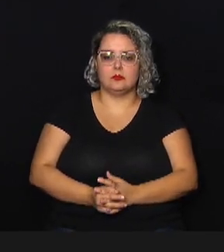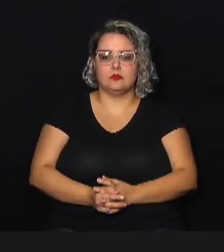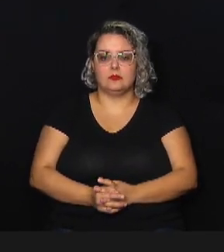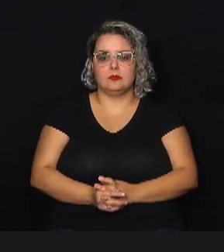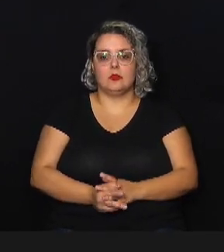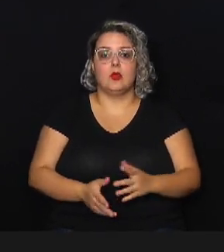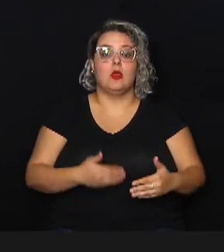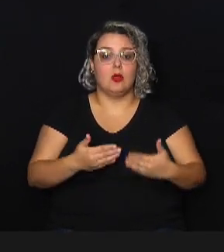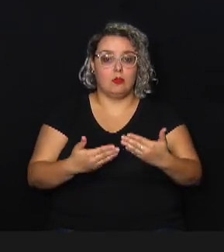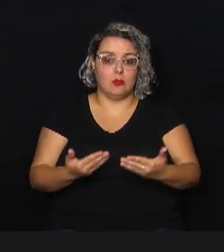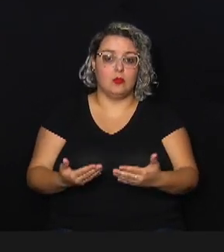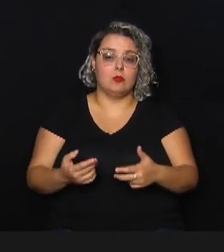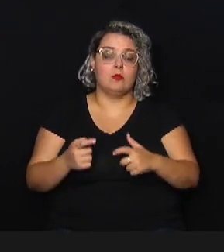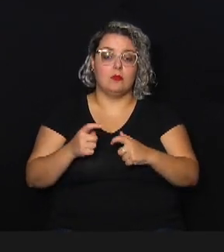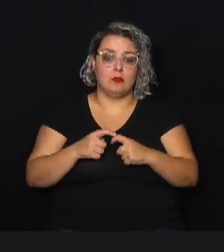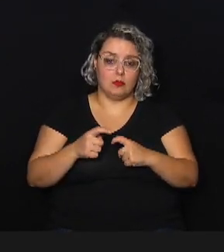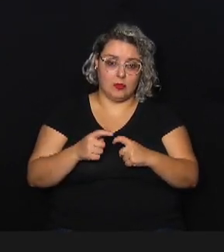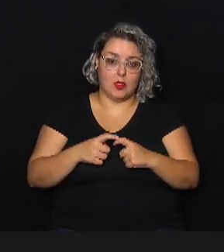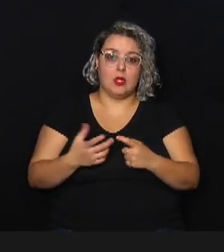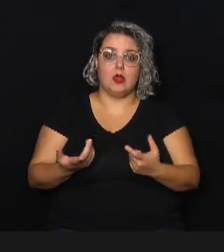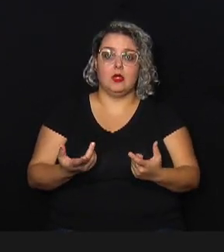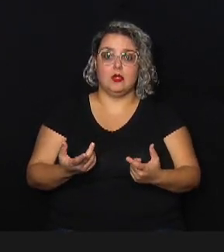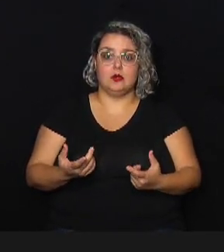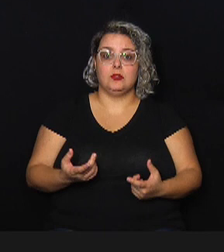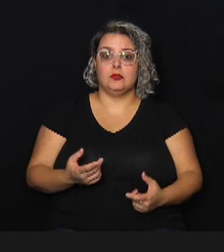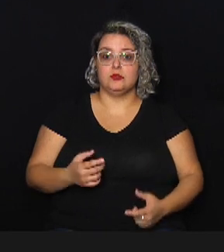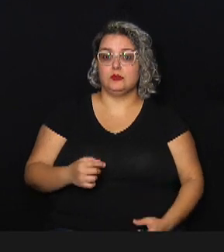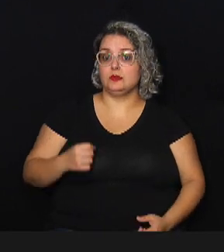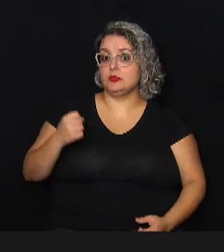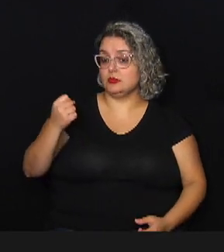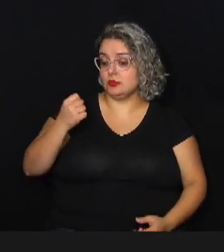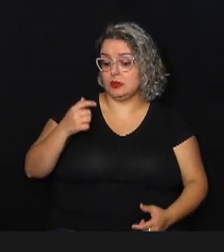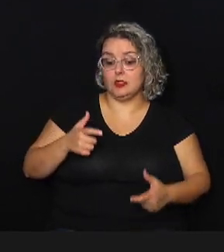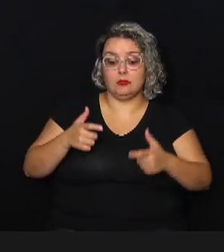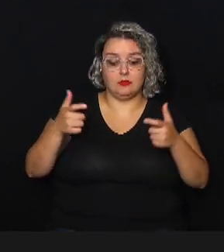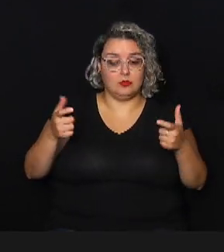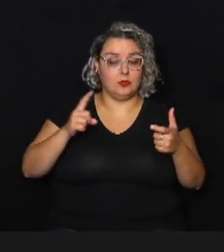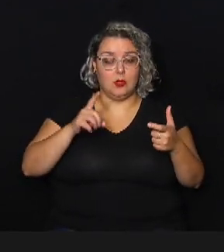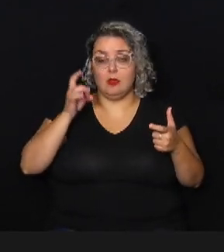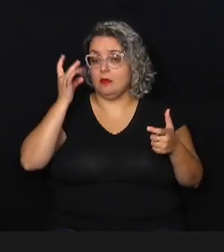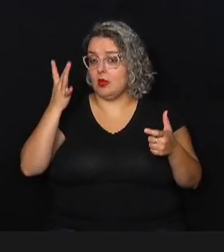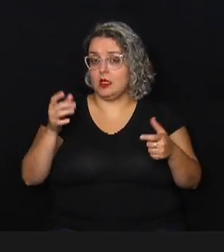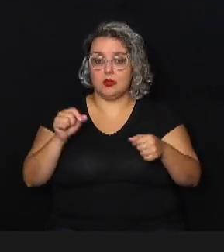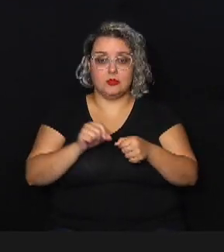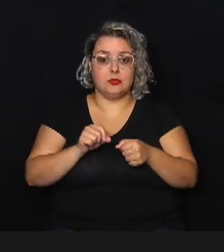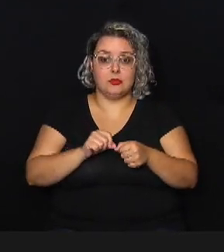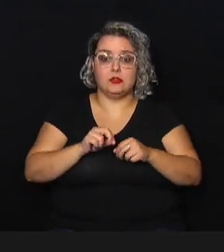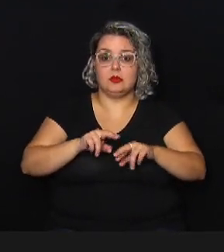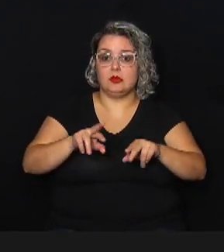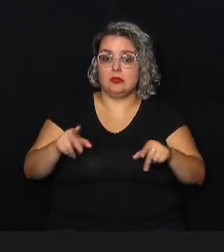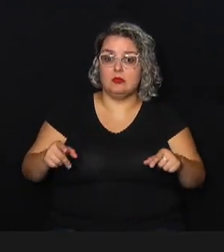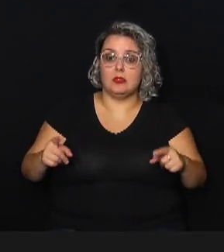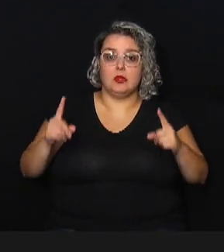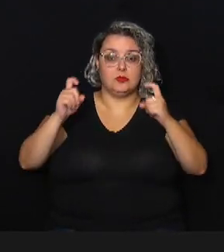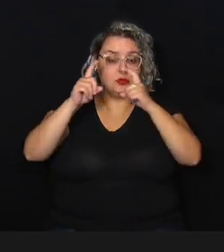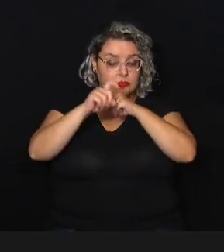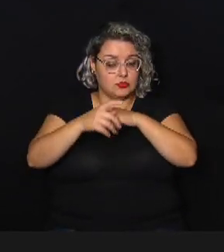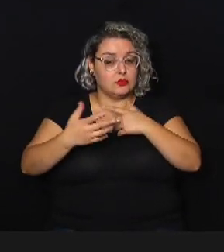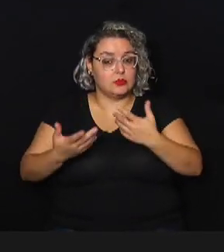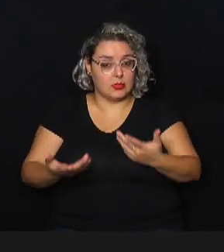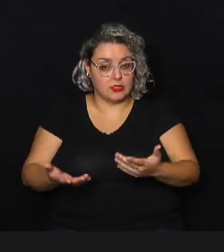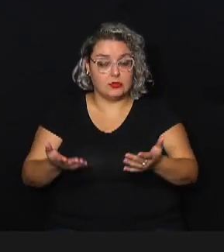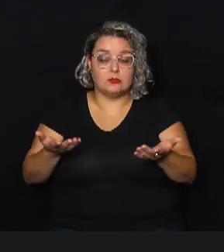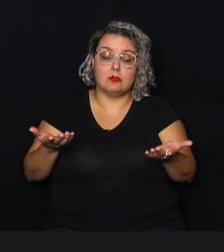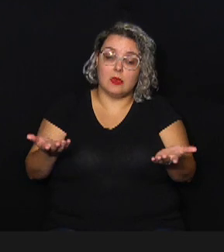procedimento médico de alta complexidade, não é fácil de se fazer, tá? Você tem muitas complicações, tá?